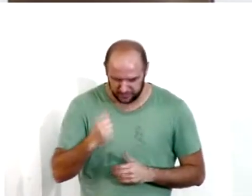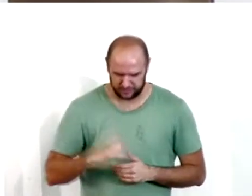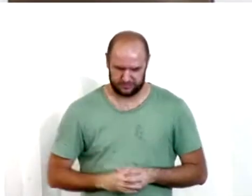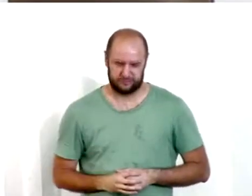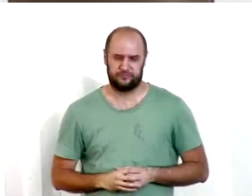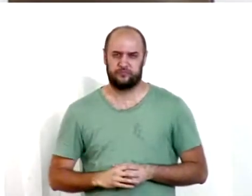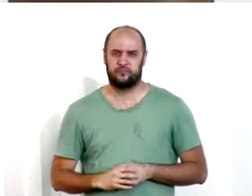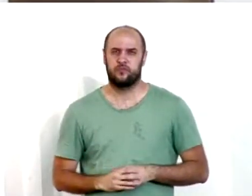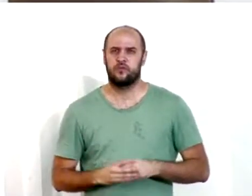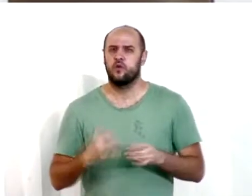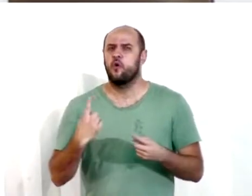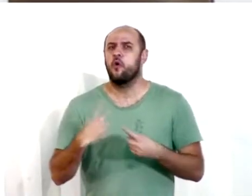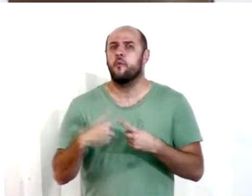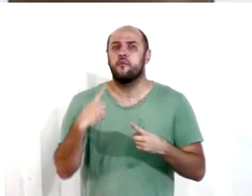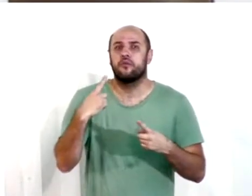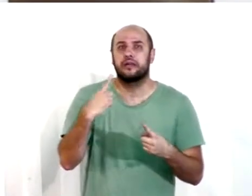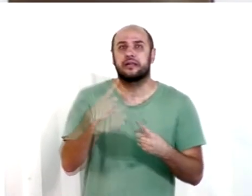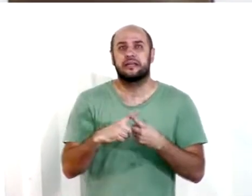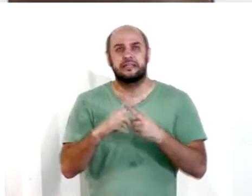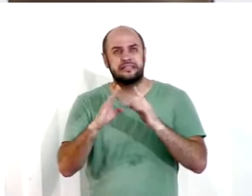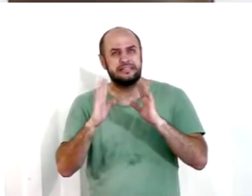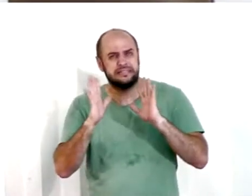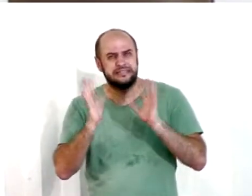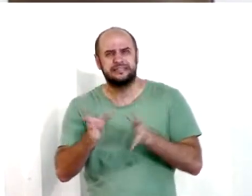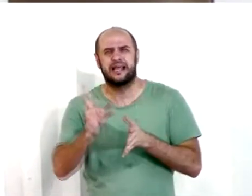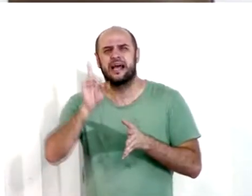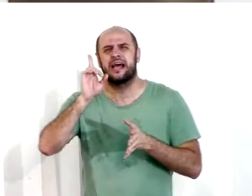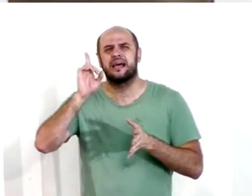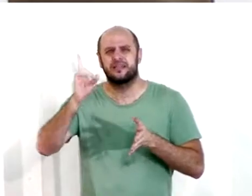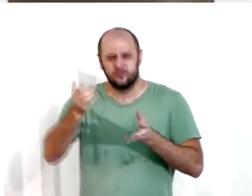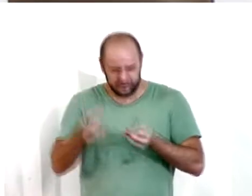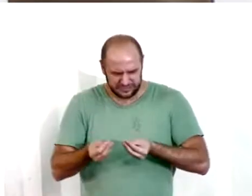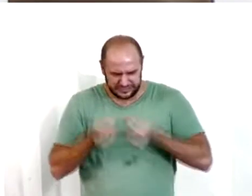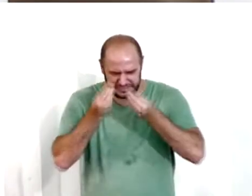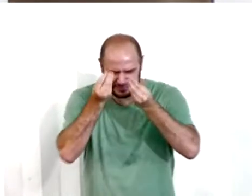porque há garantias, e essas garantias não são garantias